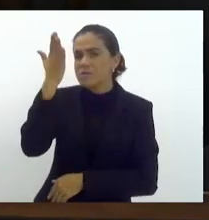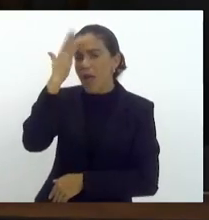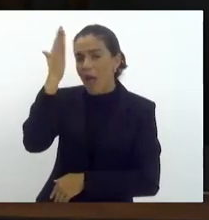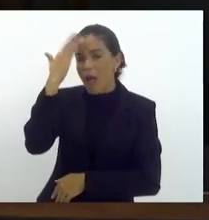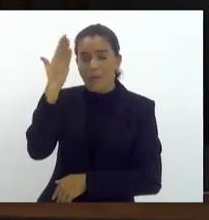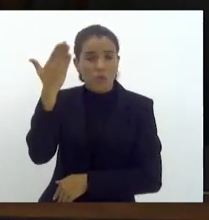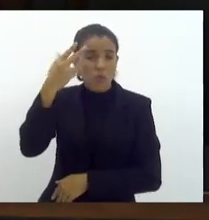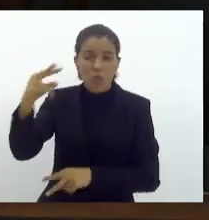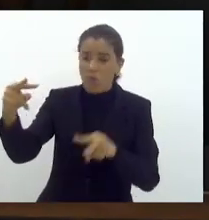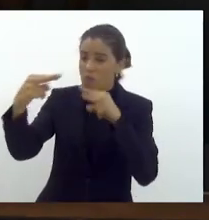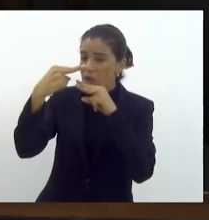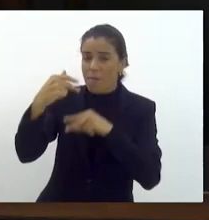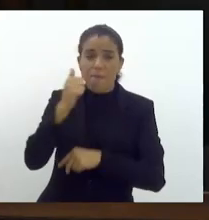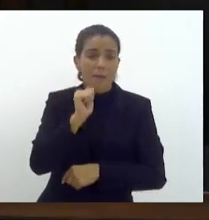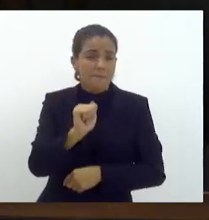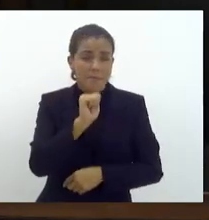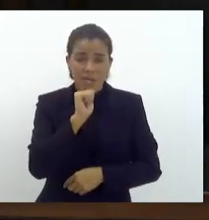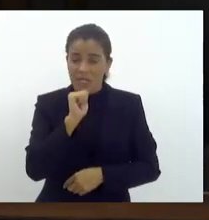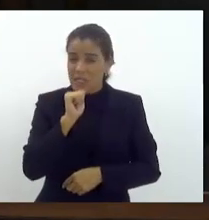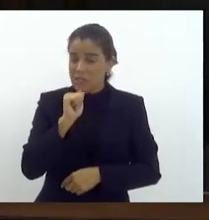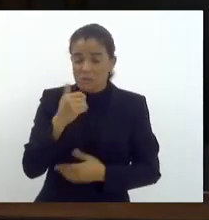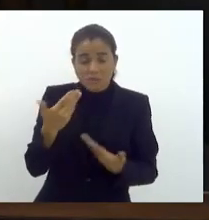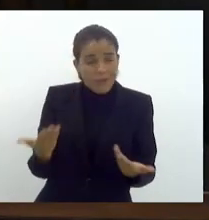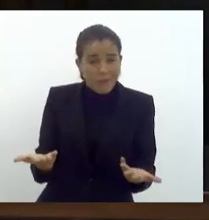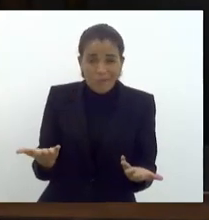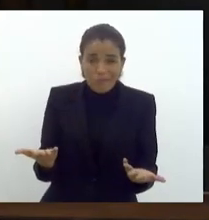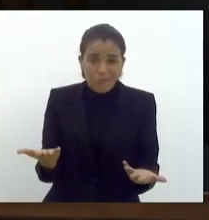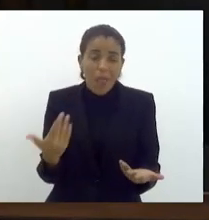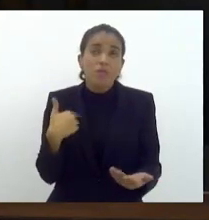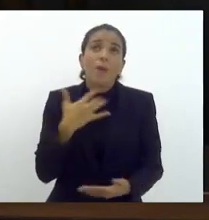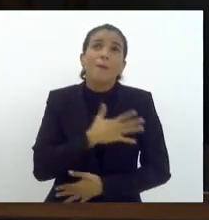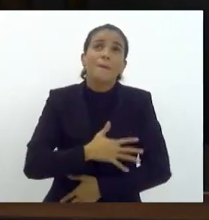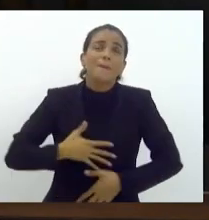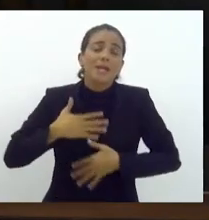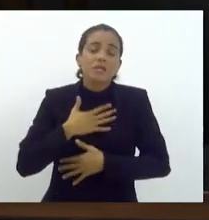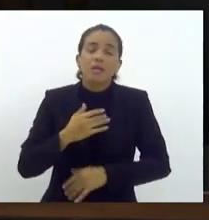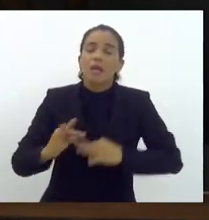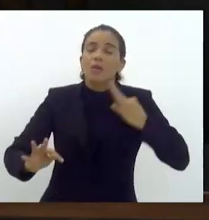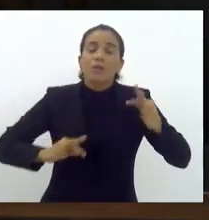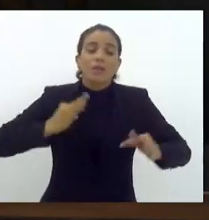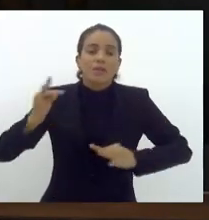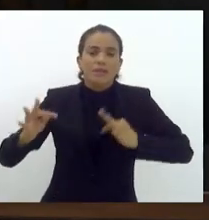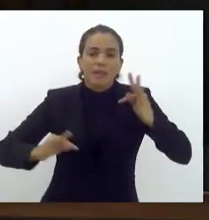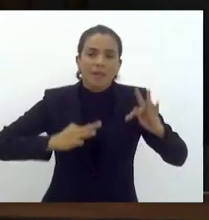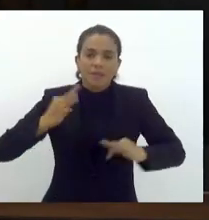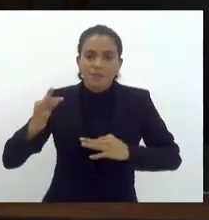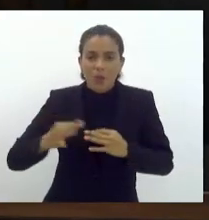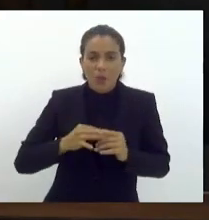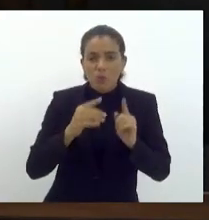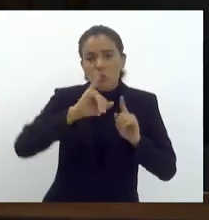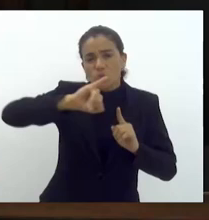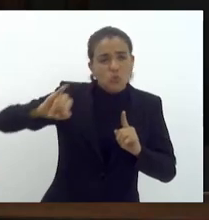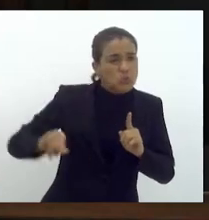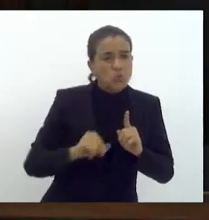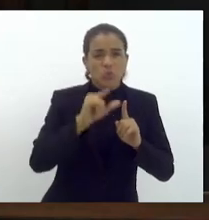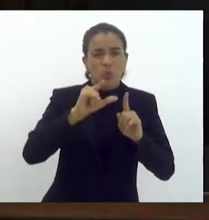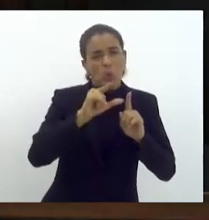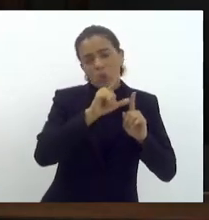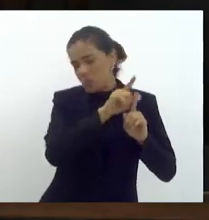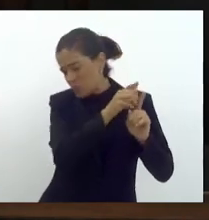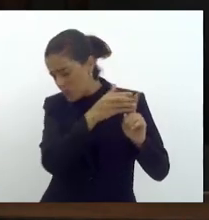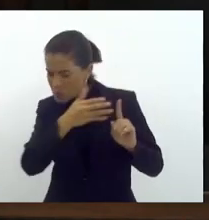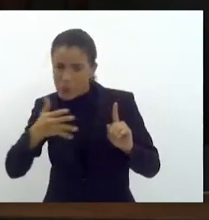mal vê o pai minha mãe tão enfim eu tenho um prazer um tesão enorme de ficar que o mês de Julho todinho se precisar